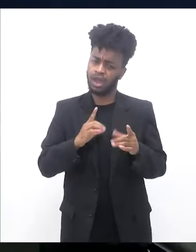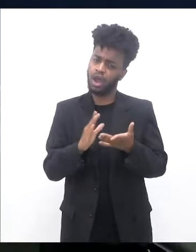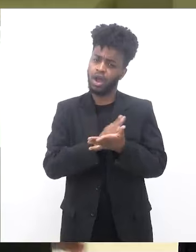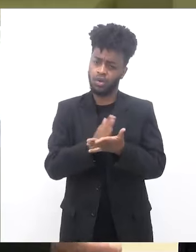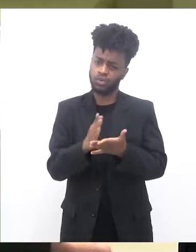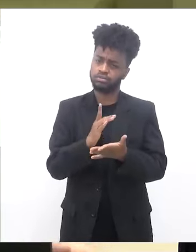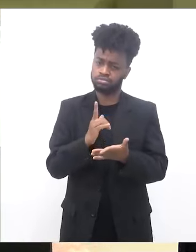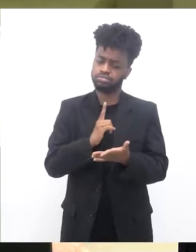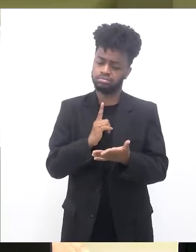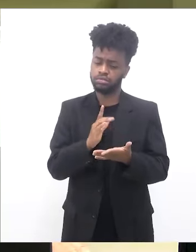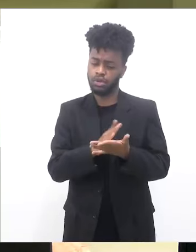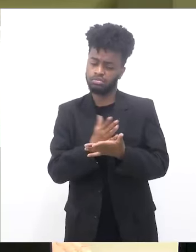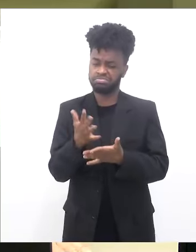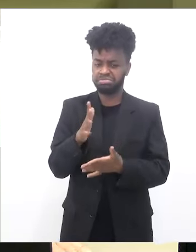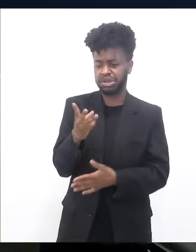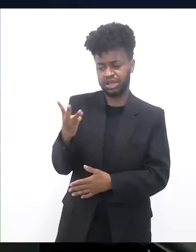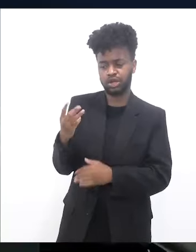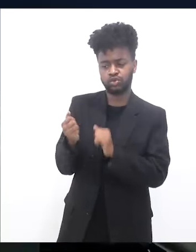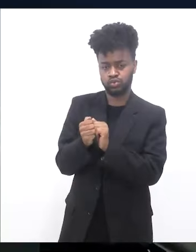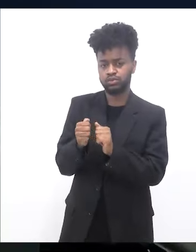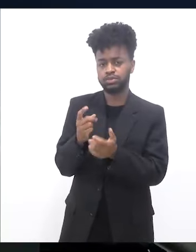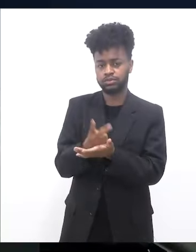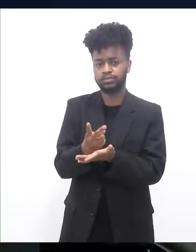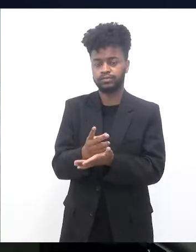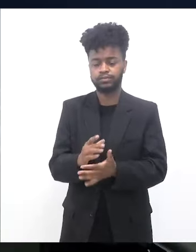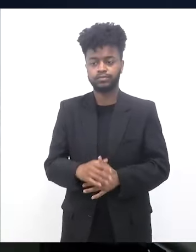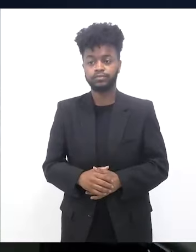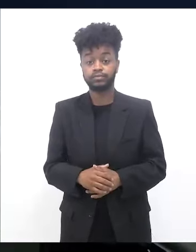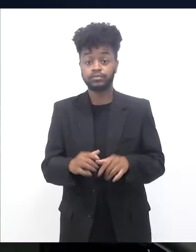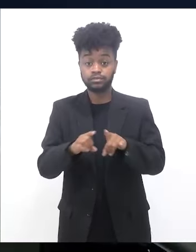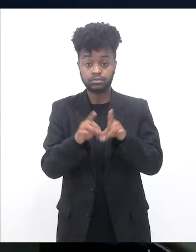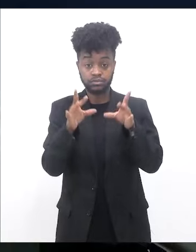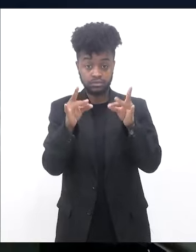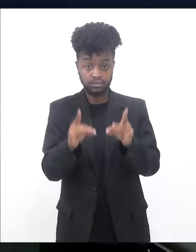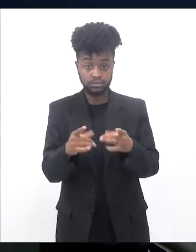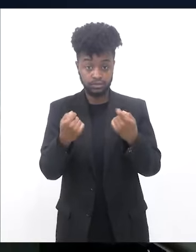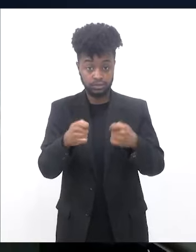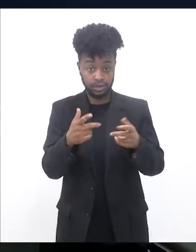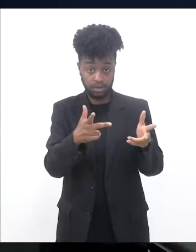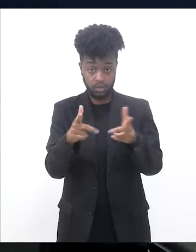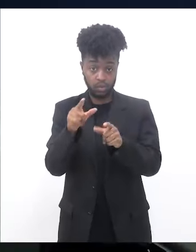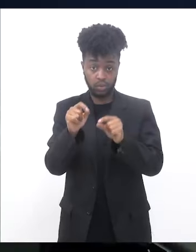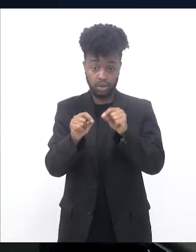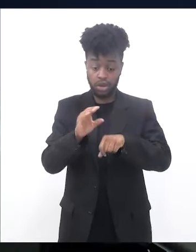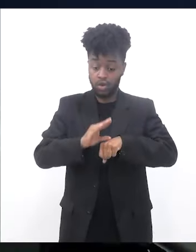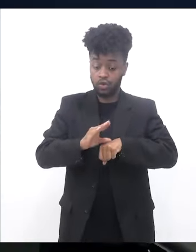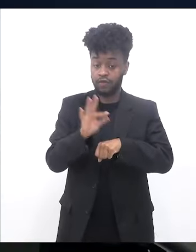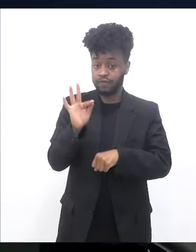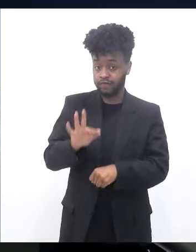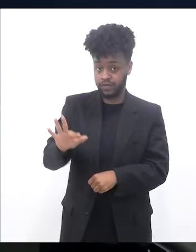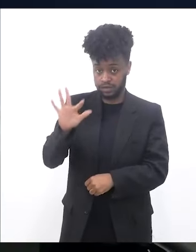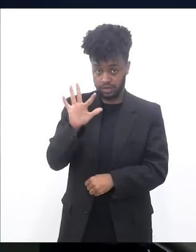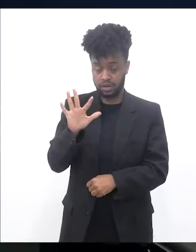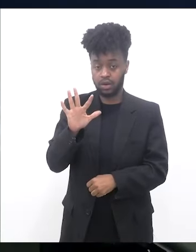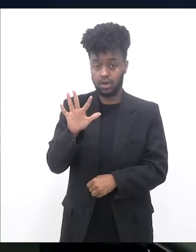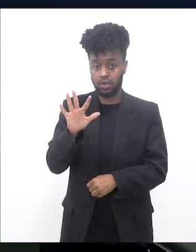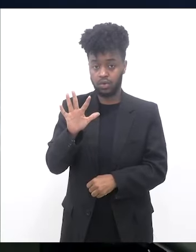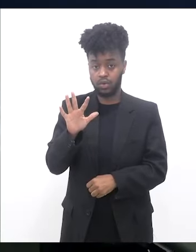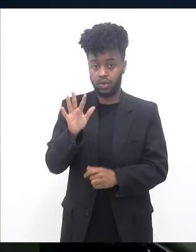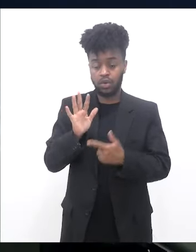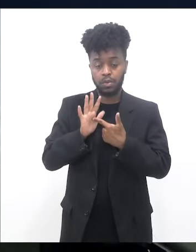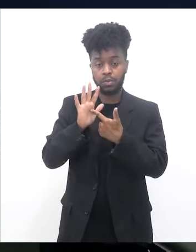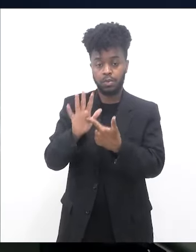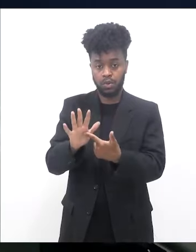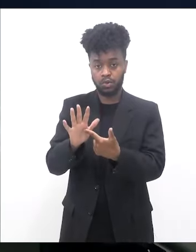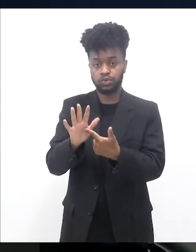menos alguns 3 estão. É um exemplo. Um detalhe que a gente tem que observar é o seguinte: a Constituição Federal,